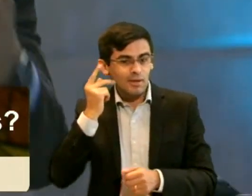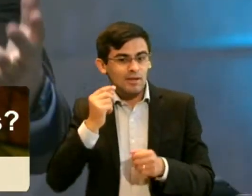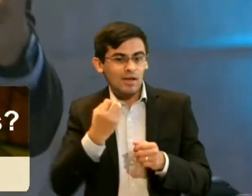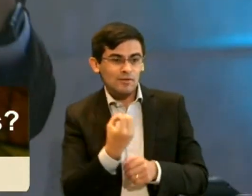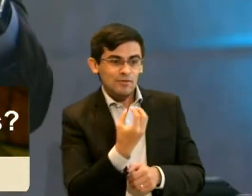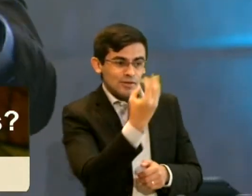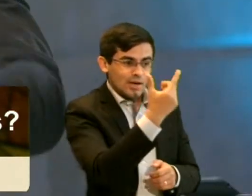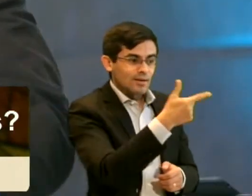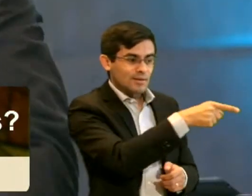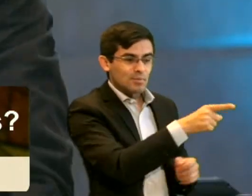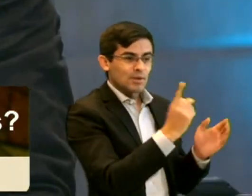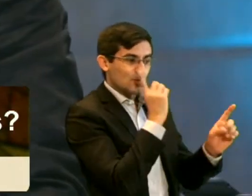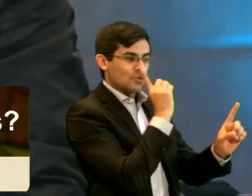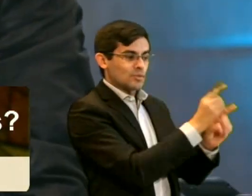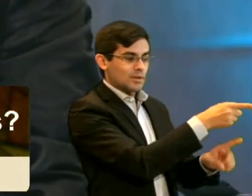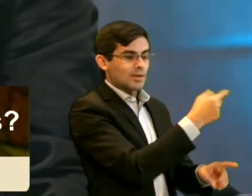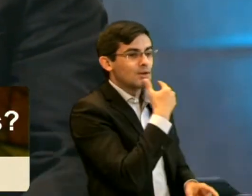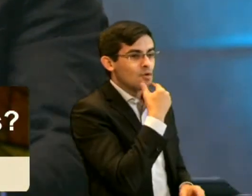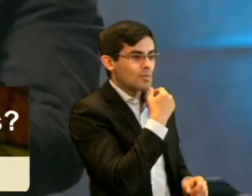Entrega.